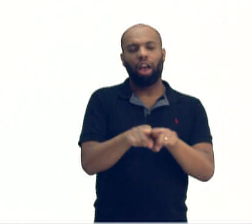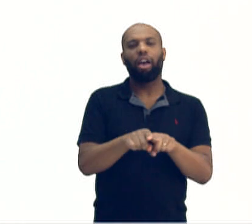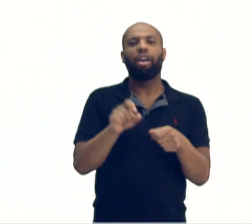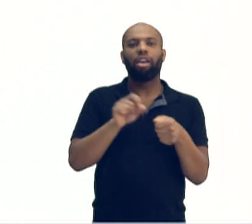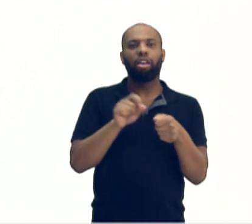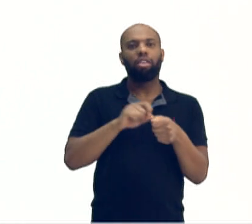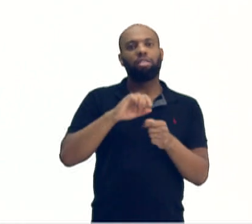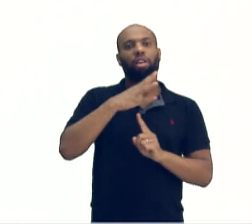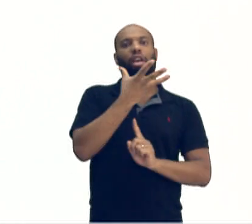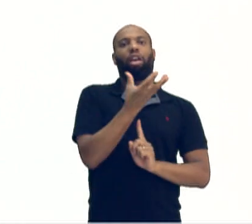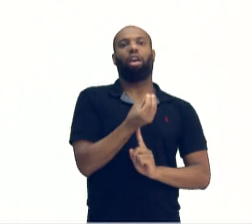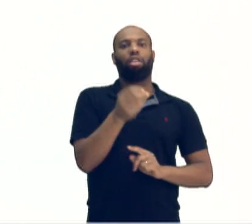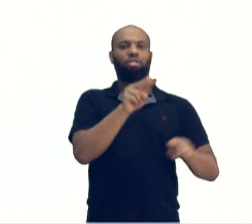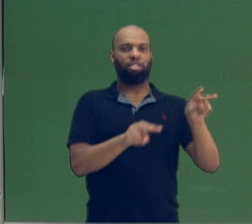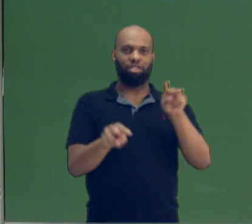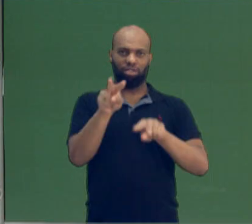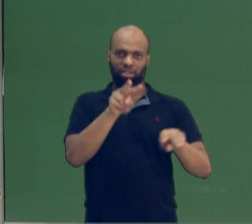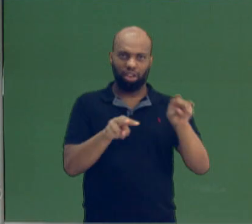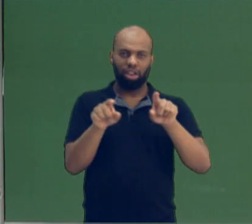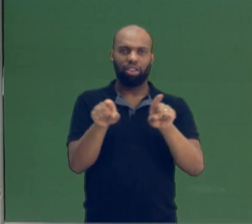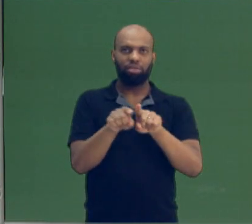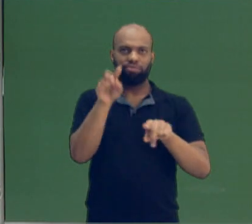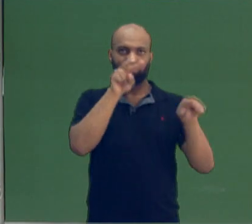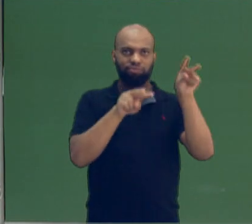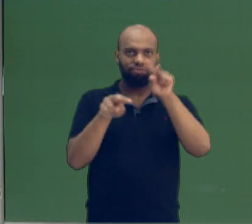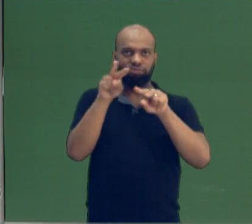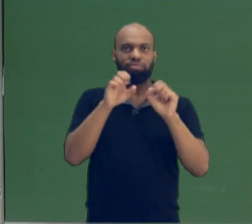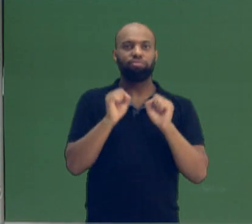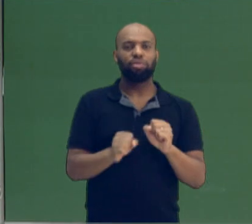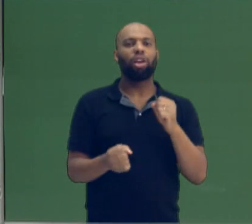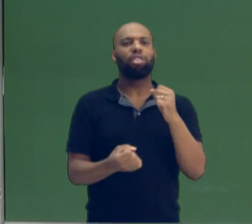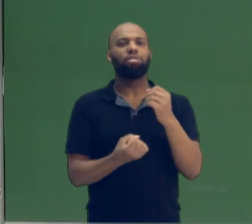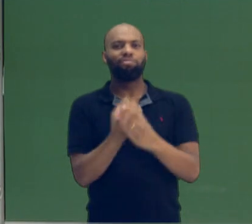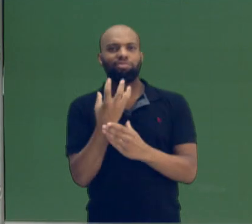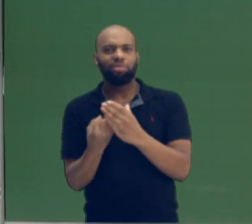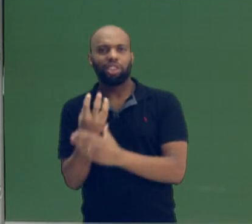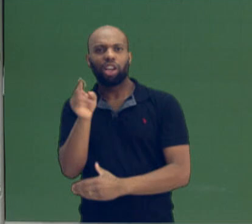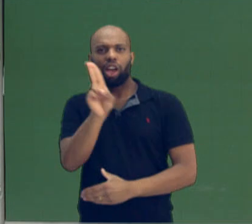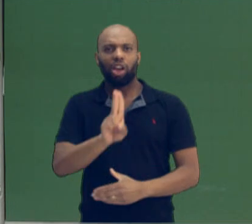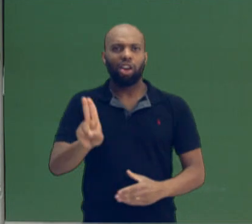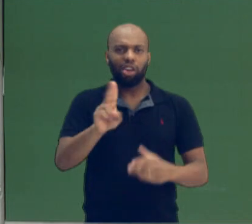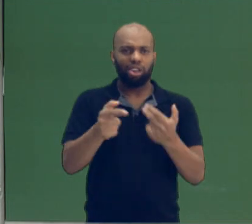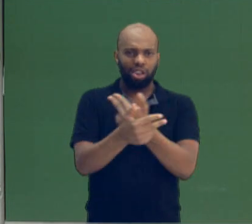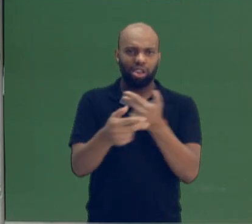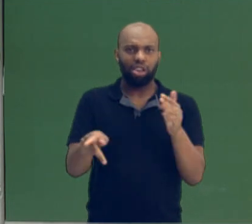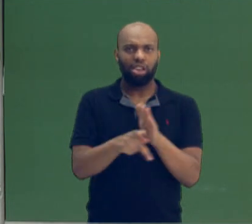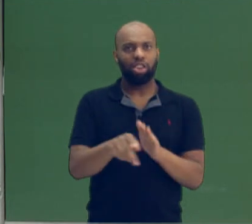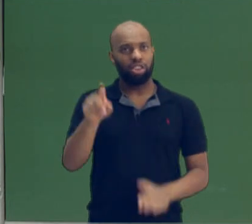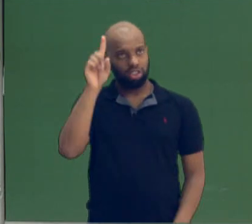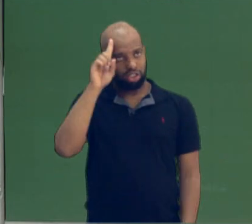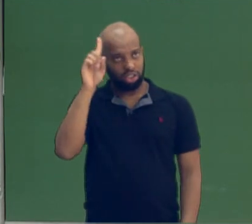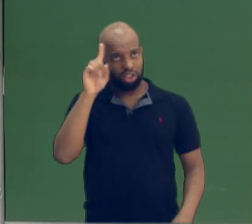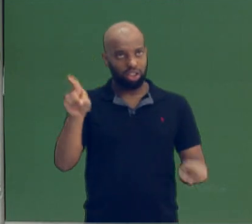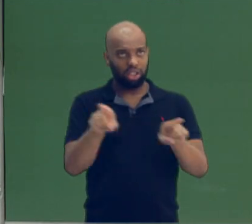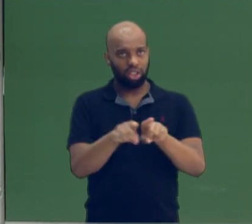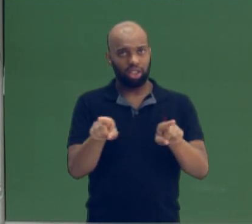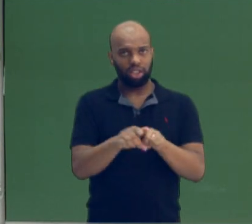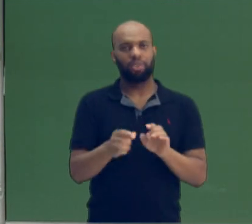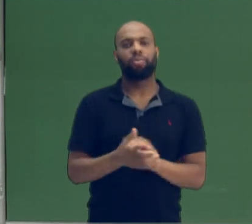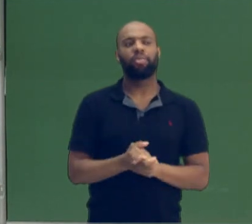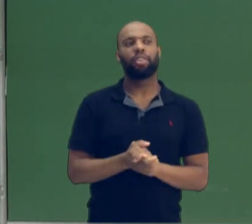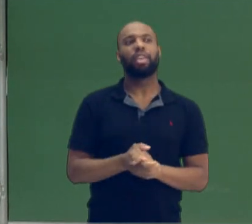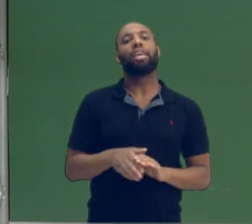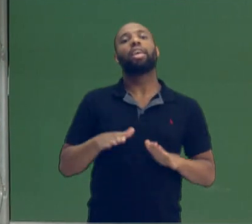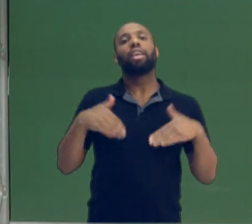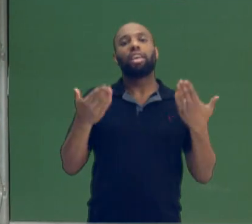compor essa composição visual, né? Então, a gente pode criar com elementos do cotidiano também, e isso é muito legal. Isso